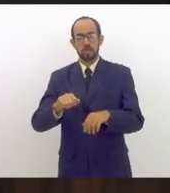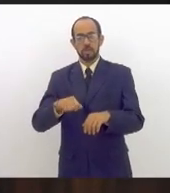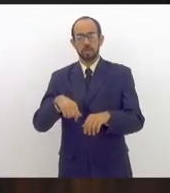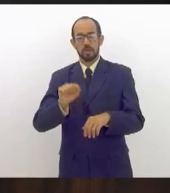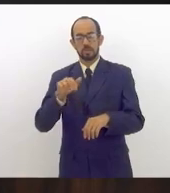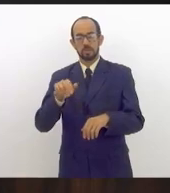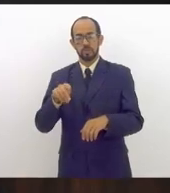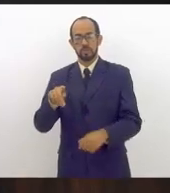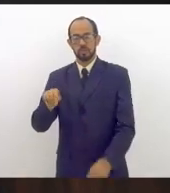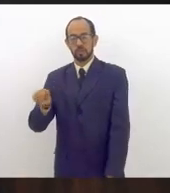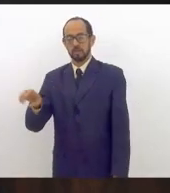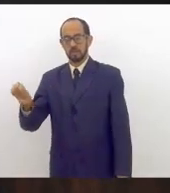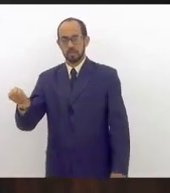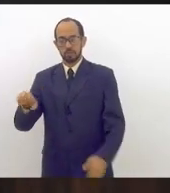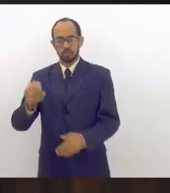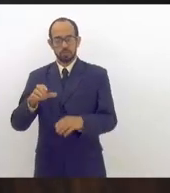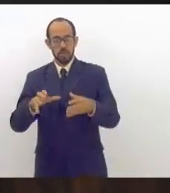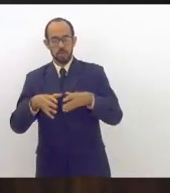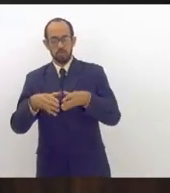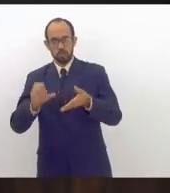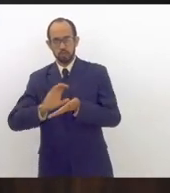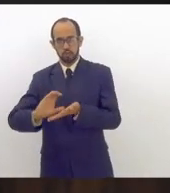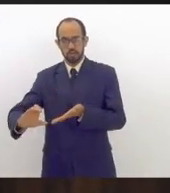de Orçamento. Para emitir parecer...